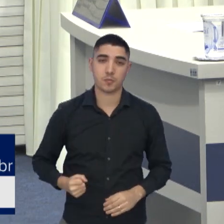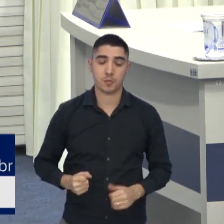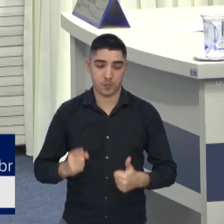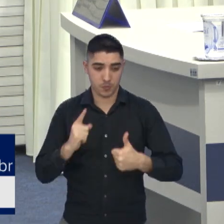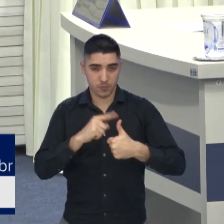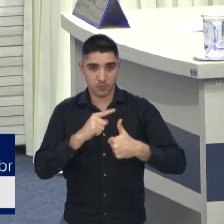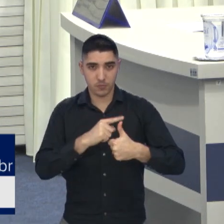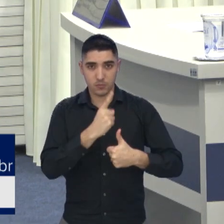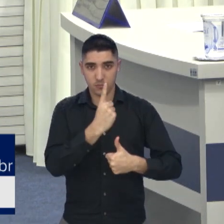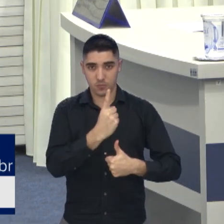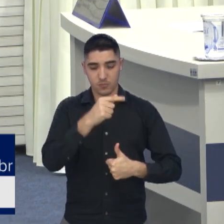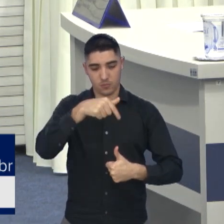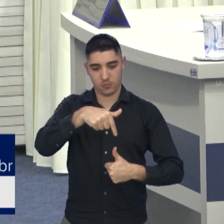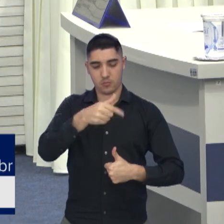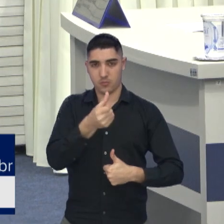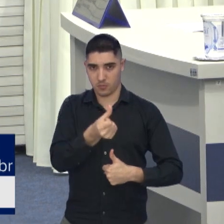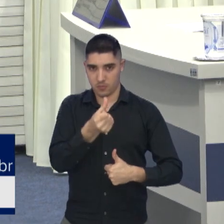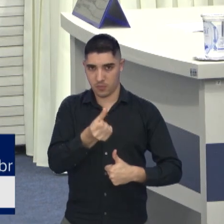Processo